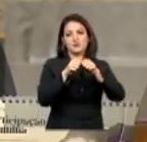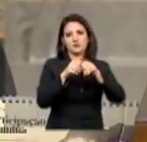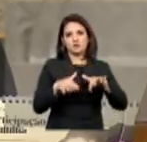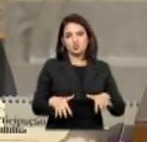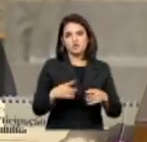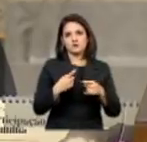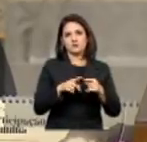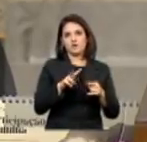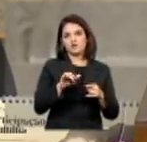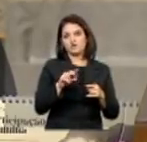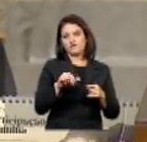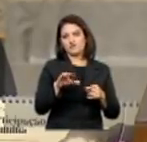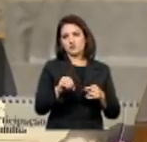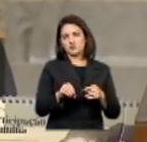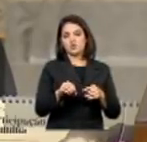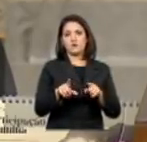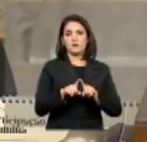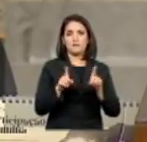unidade